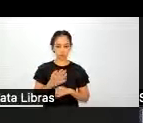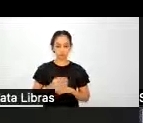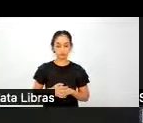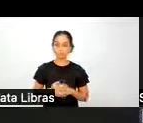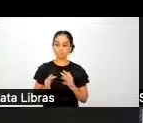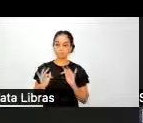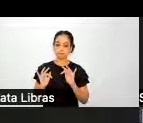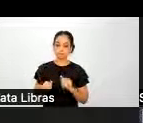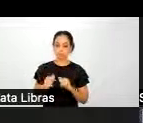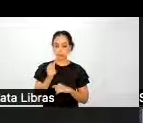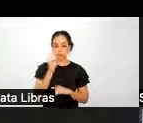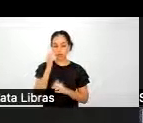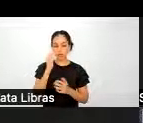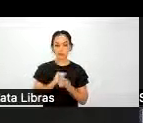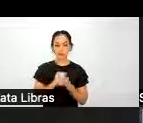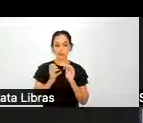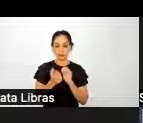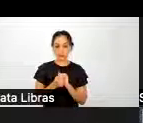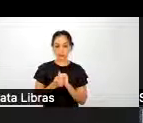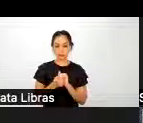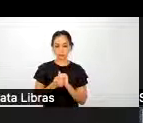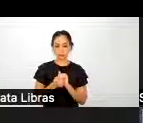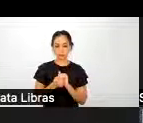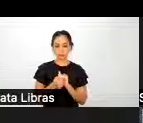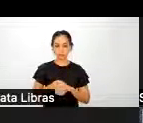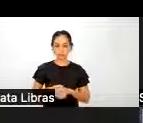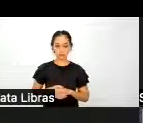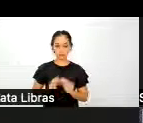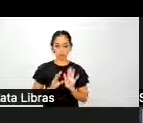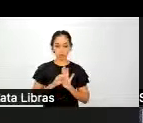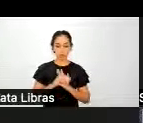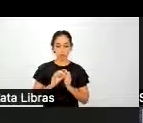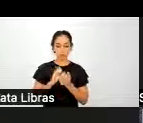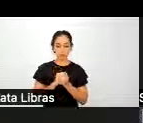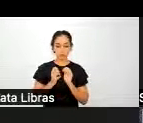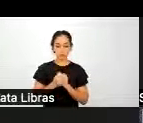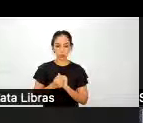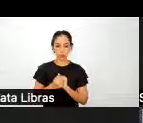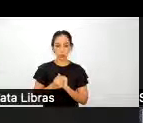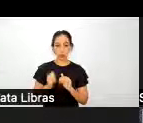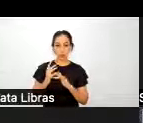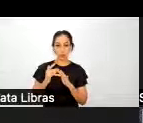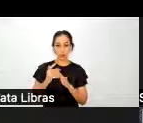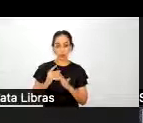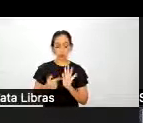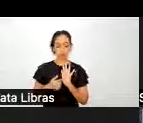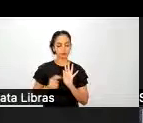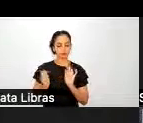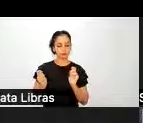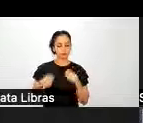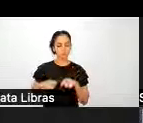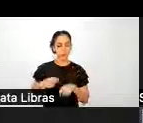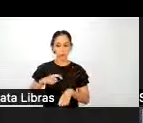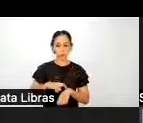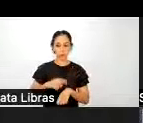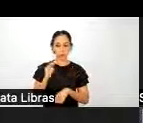a ideia da adaptação, né, o conceito da adaptação, que o urbanismo tático se mostrou bastante útil nesse momento de